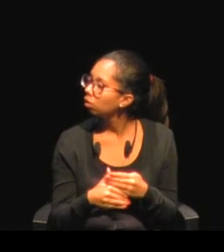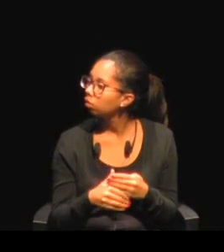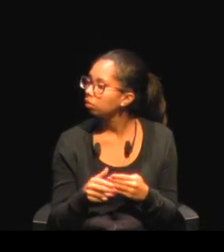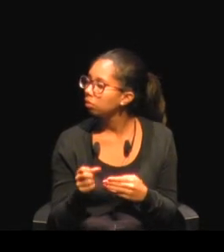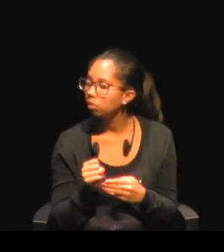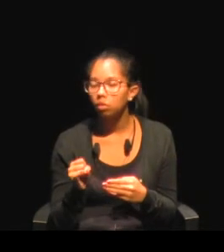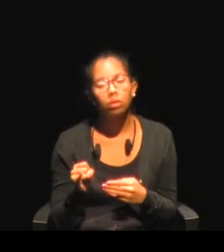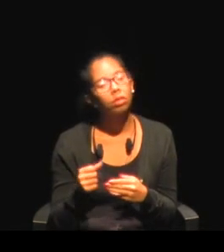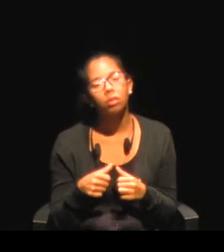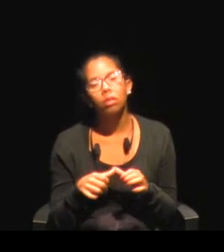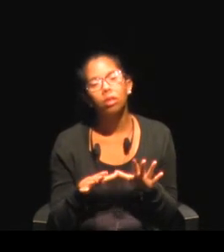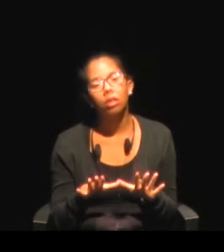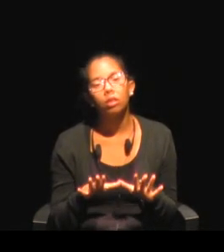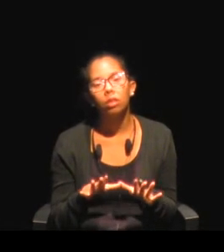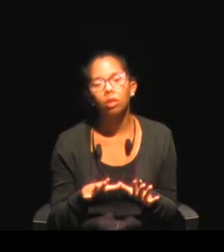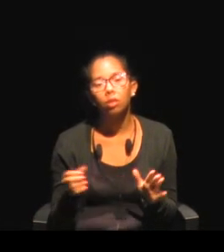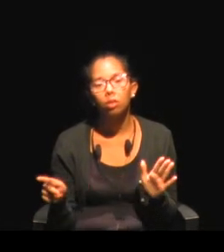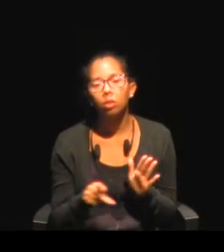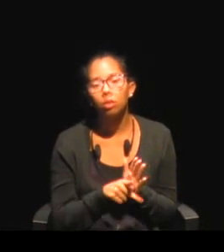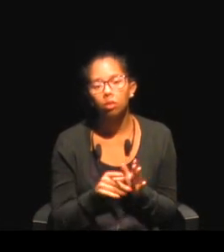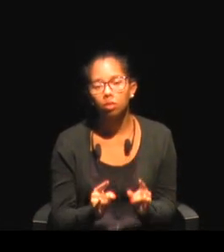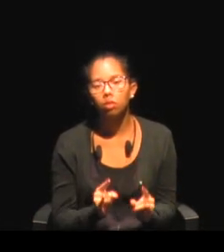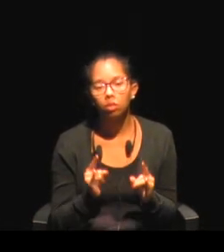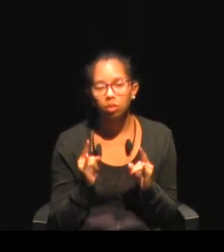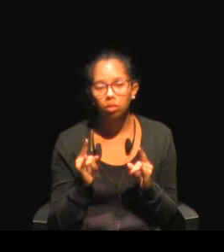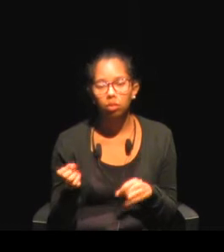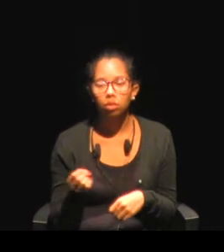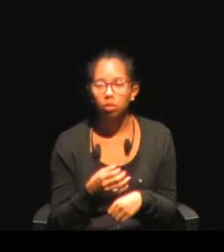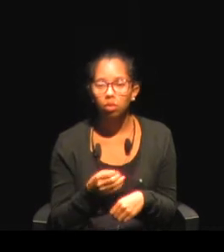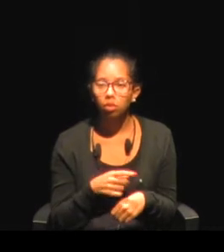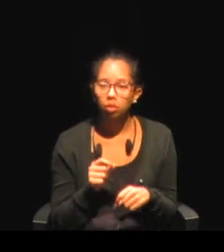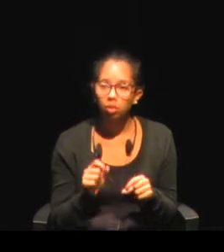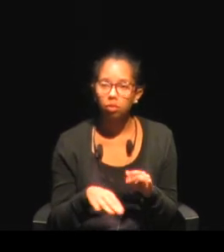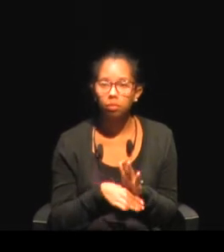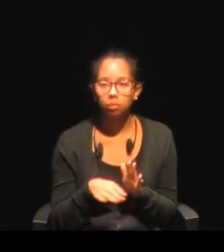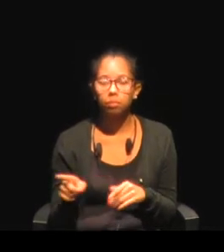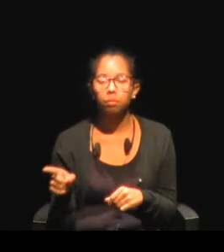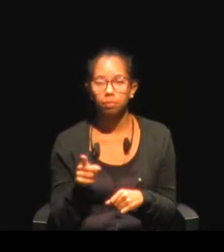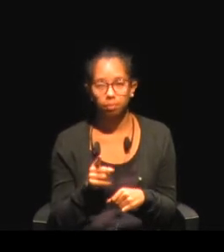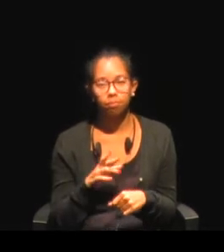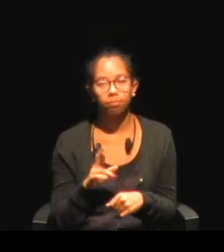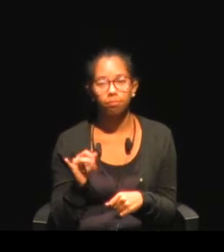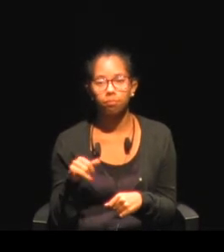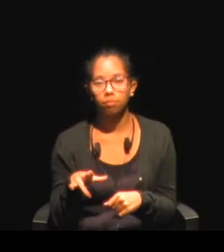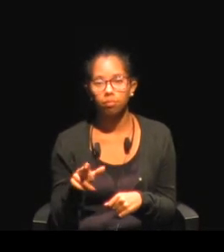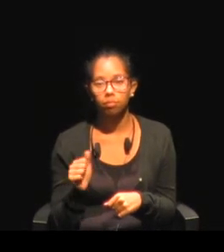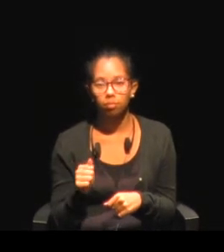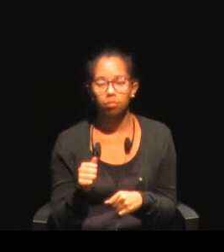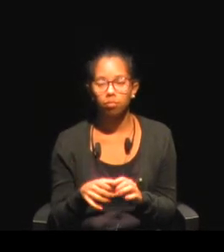uma tal maneira que a própria intervenção nova, o próprio edifício novo, fosse o que consolidasse a